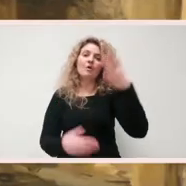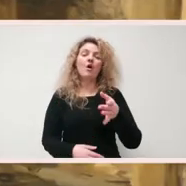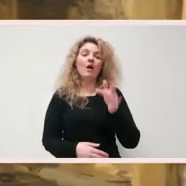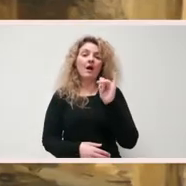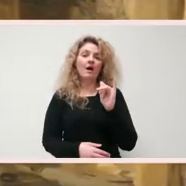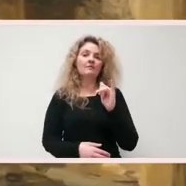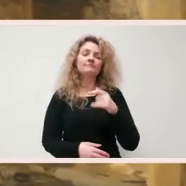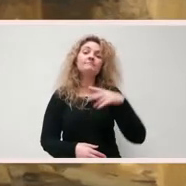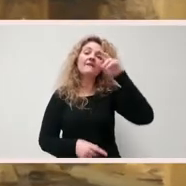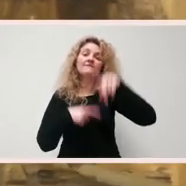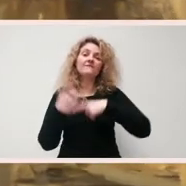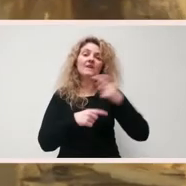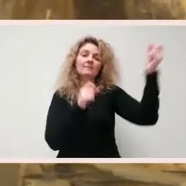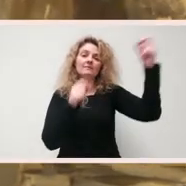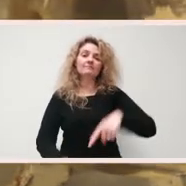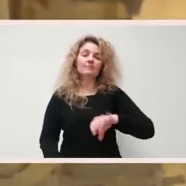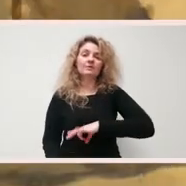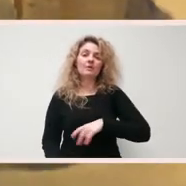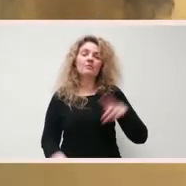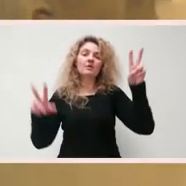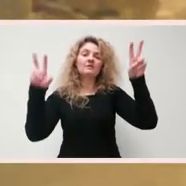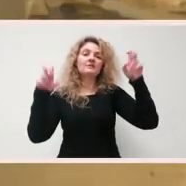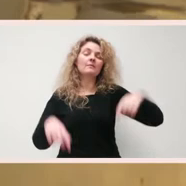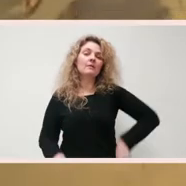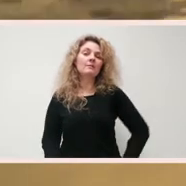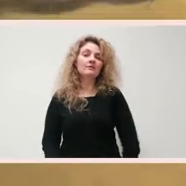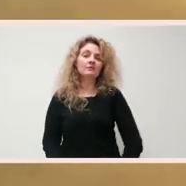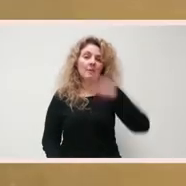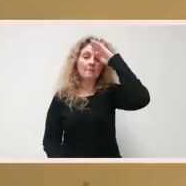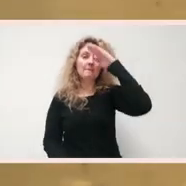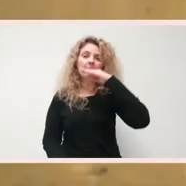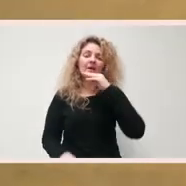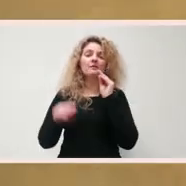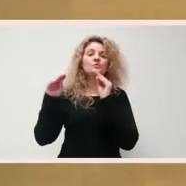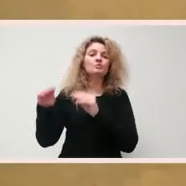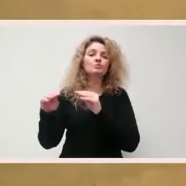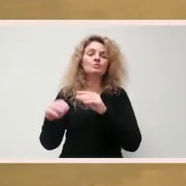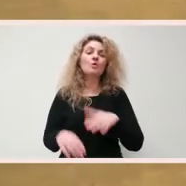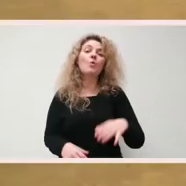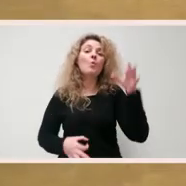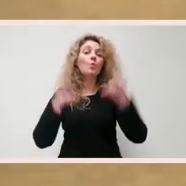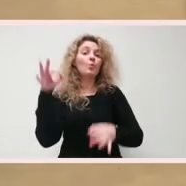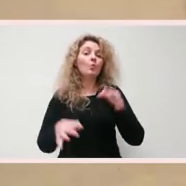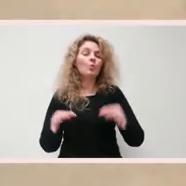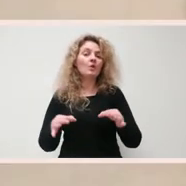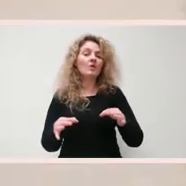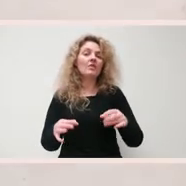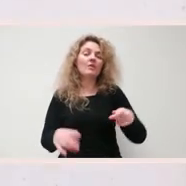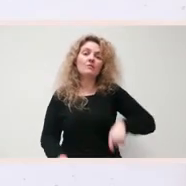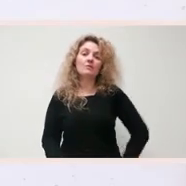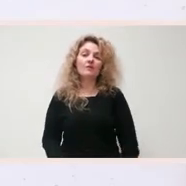profesional, concretamente do seu pai Alfredo Souto Cuero, que ademais de suíz de profesión, era pintor por